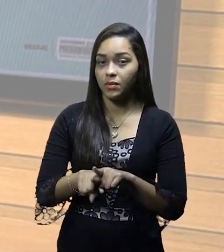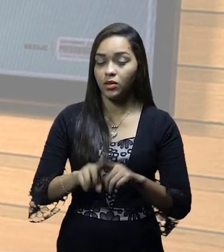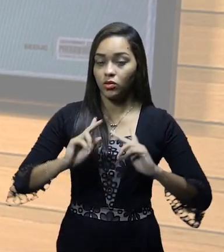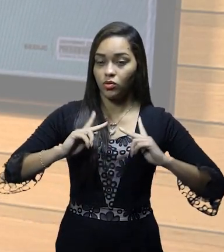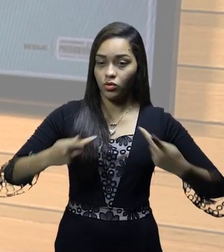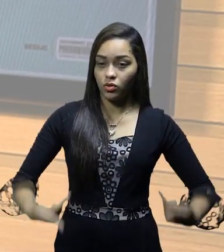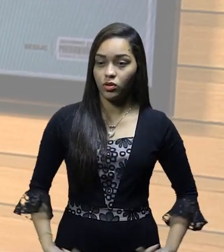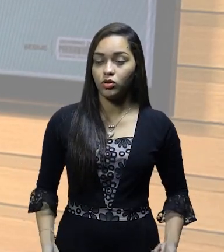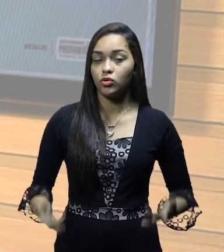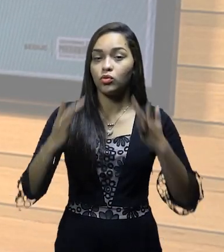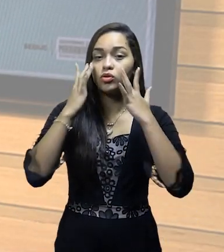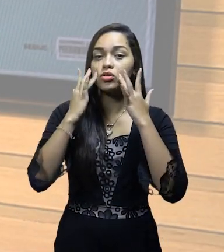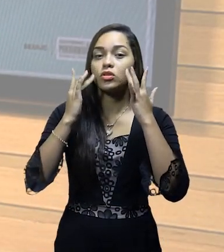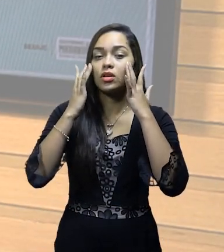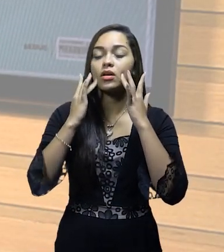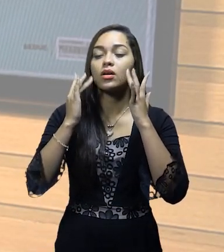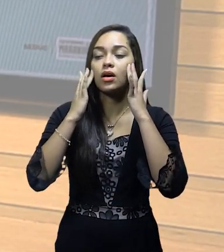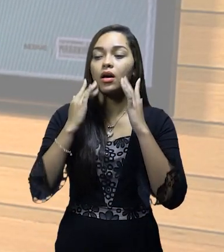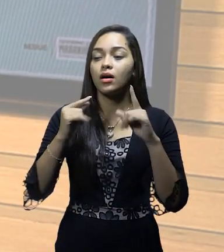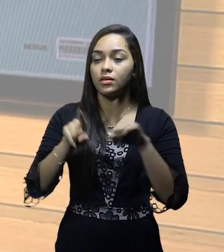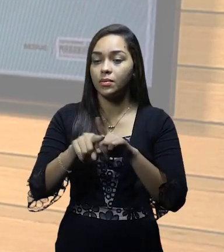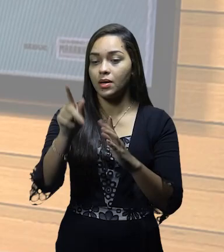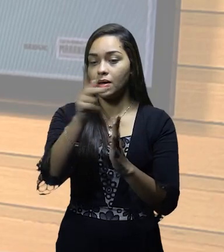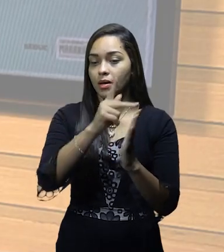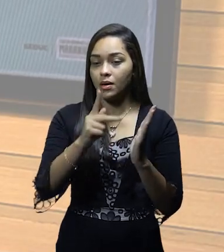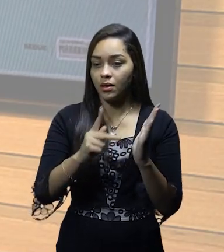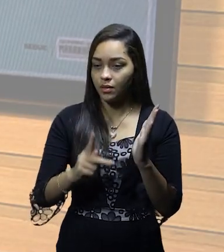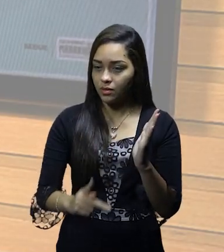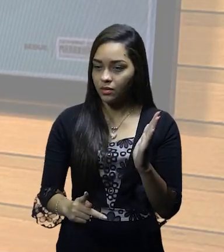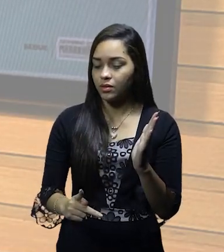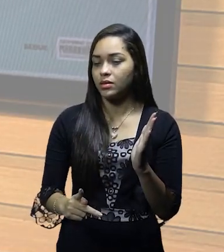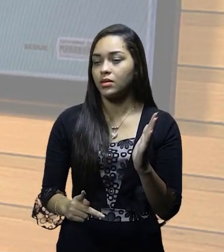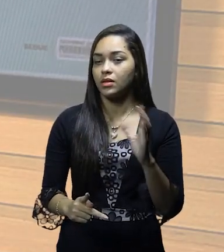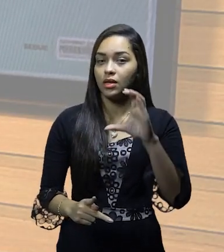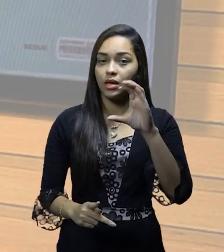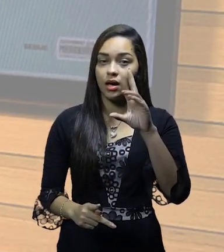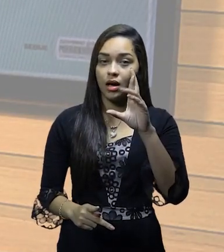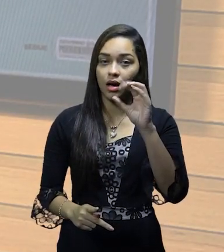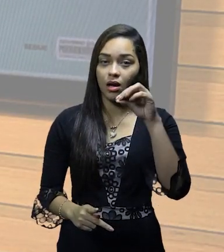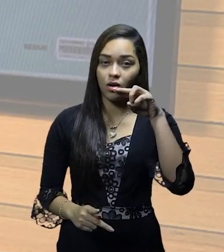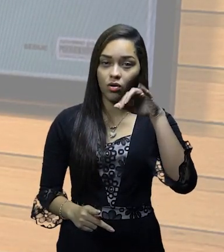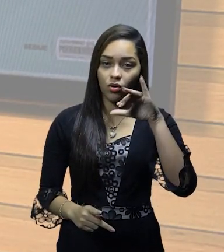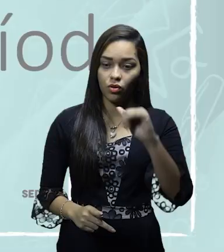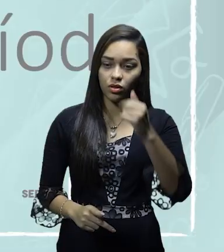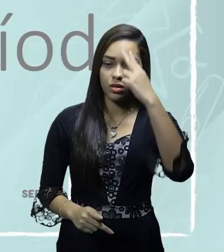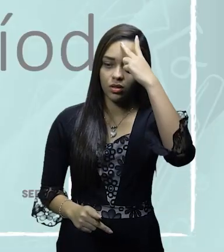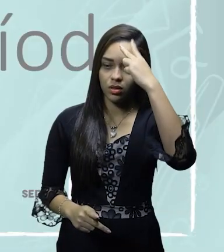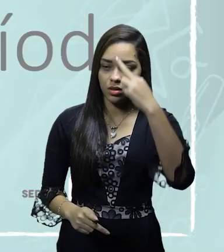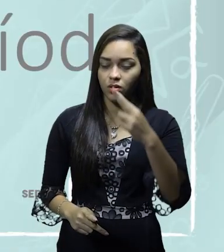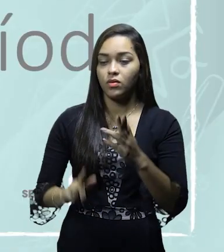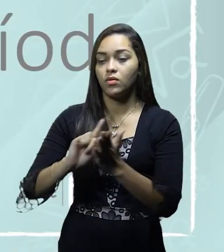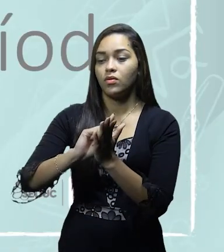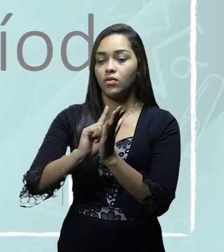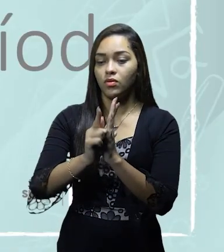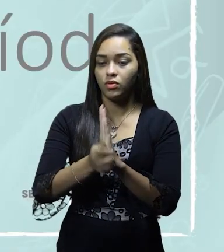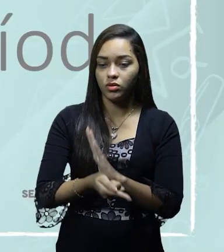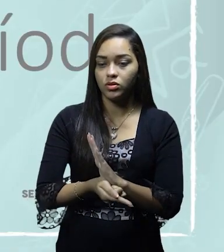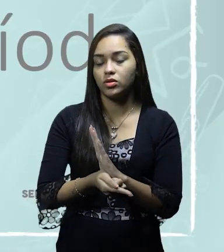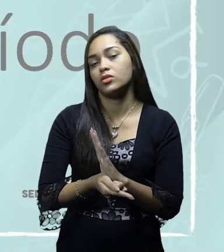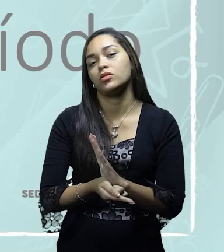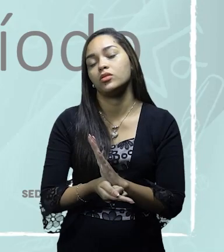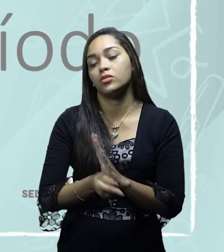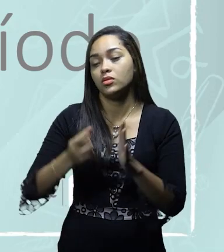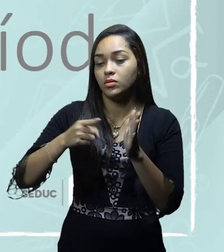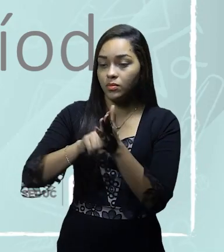nos anais da história, tá bom? Vamos avançar um pouquinho? Nessa época aqui, gente, do humanismo, o teatro popular e